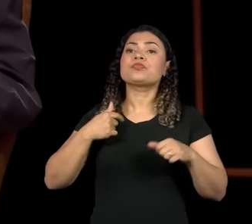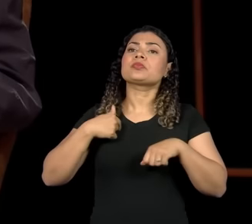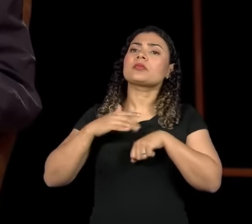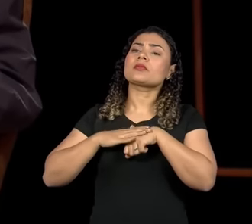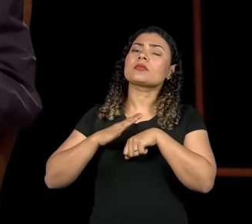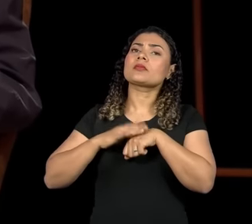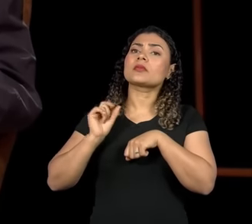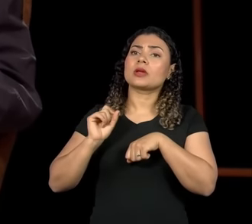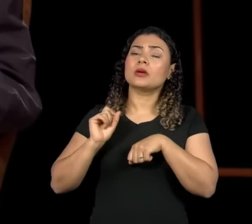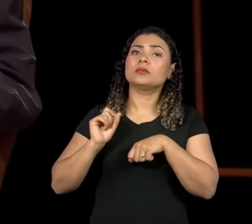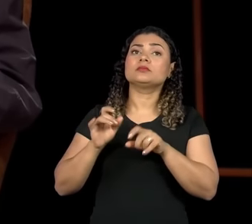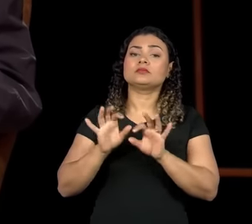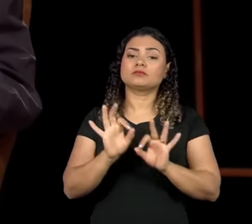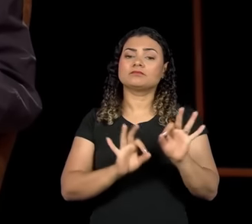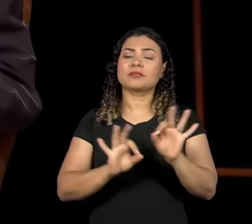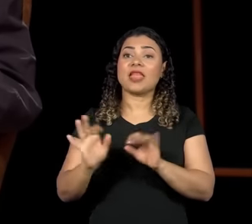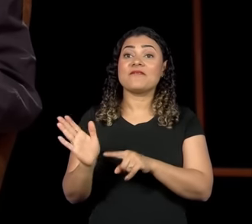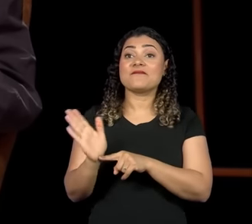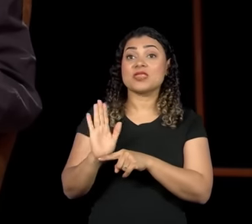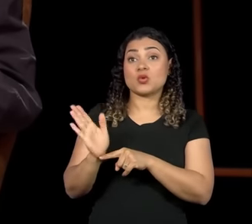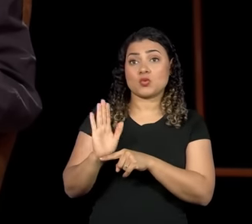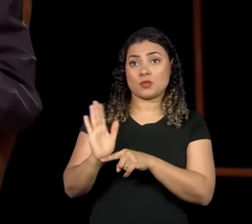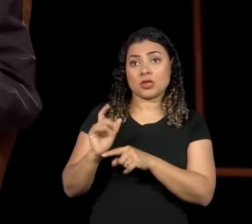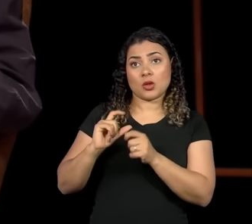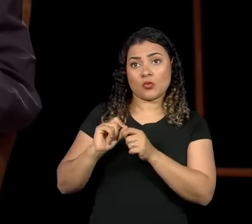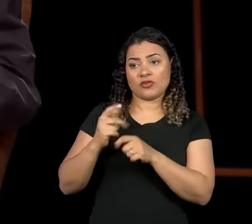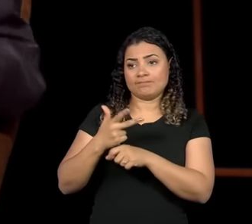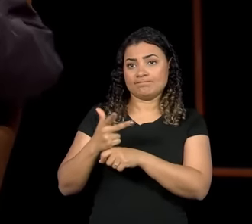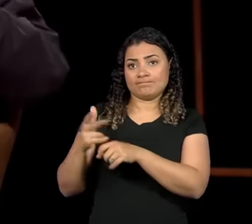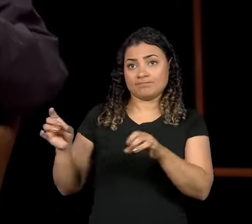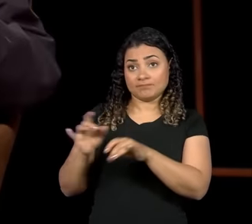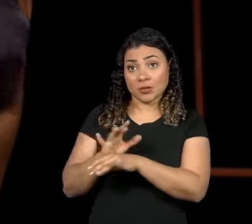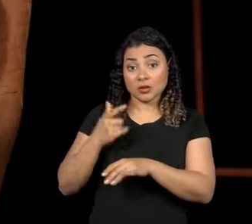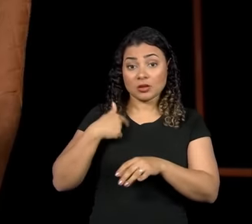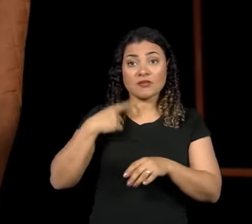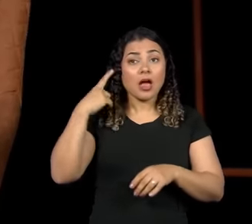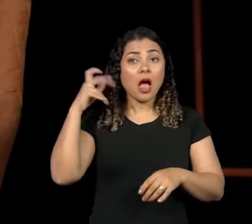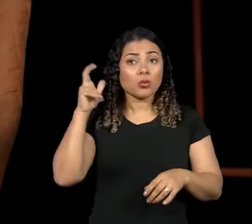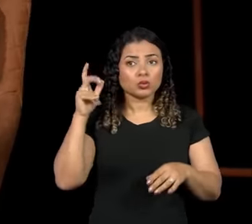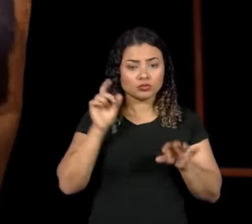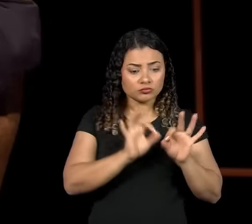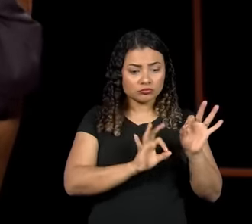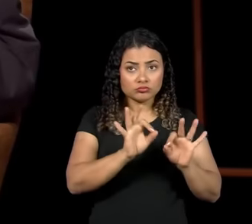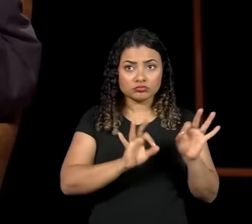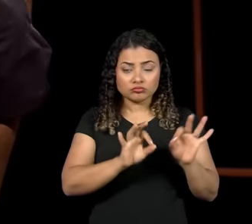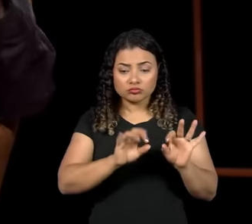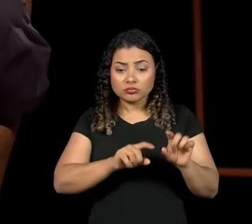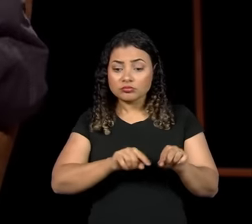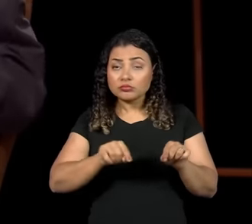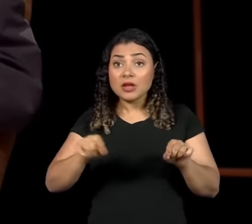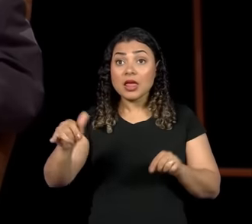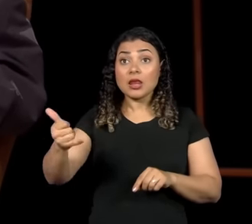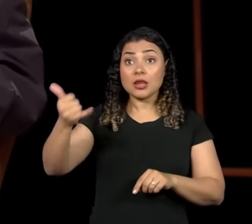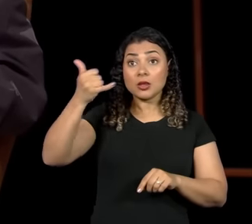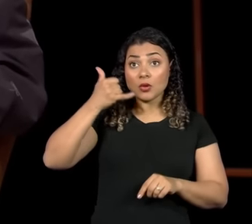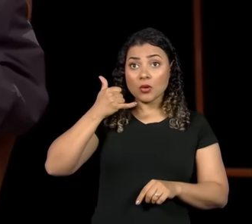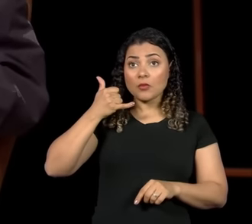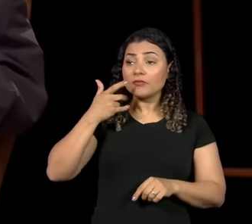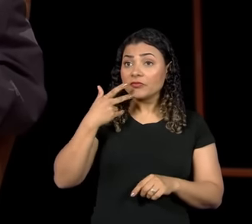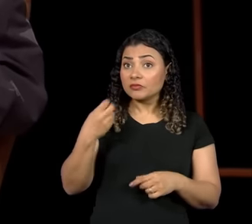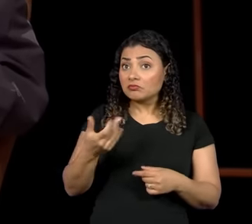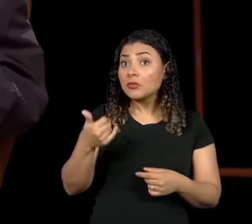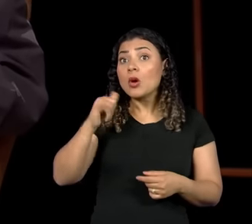Eu estava sonorizando um filme que eu havia feito. Ele ligou para o estúdio. Eu atendi, era ele e tal. Oh, tem